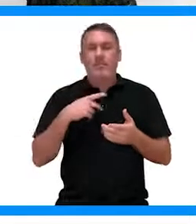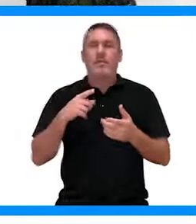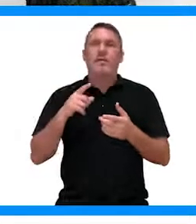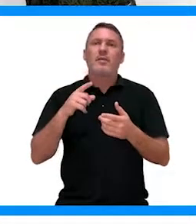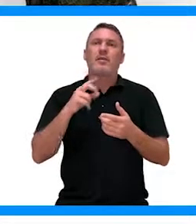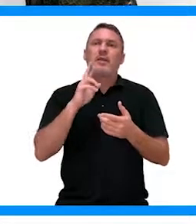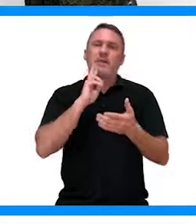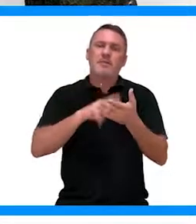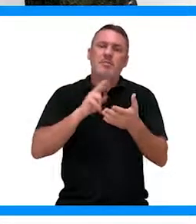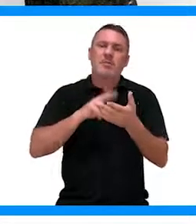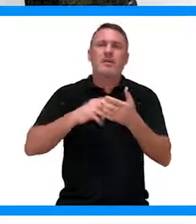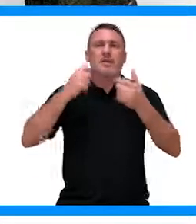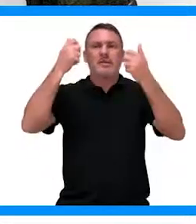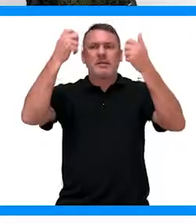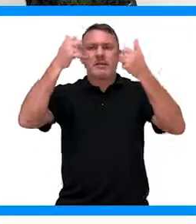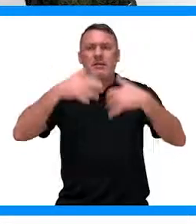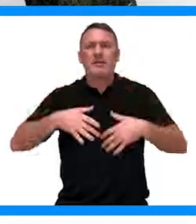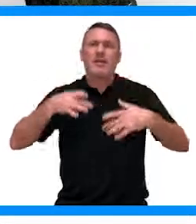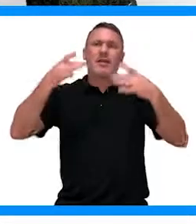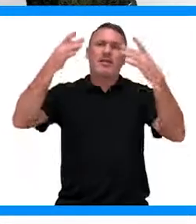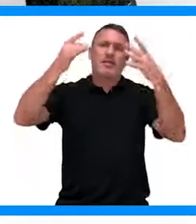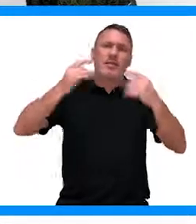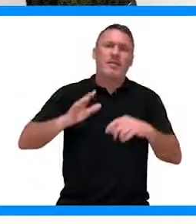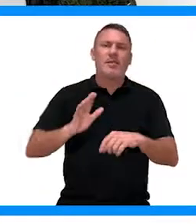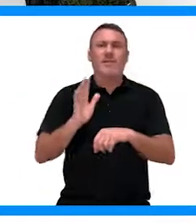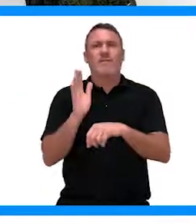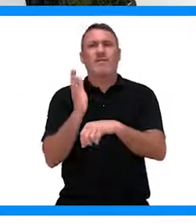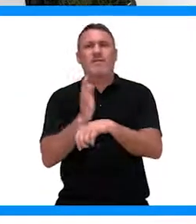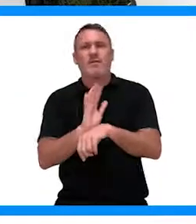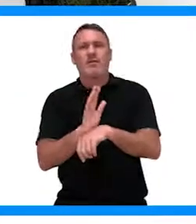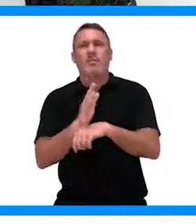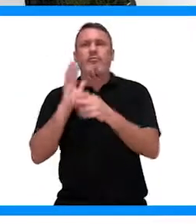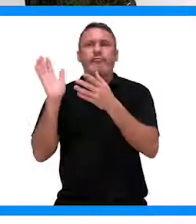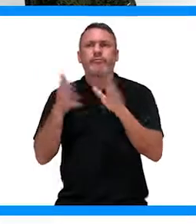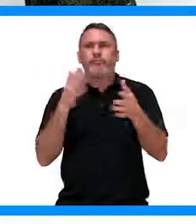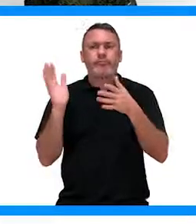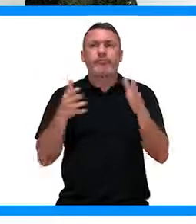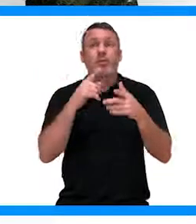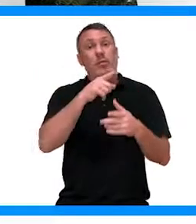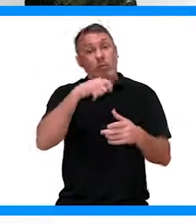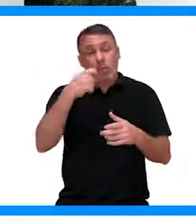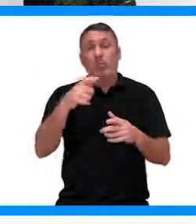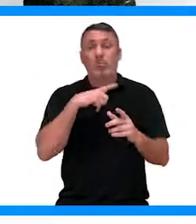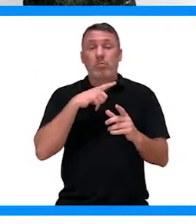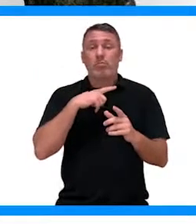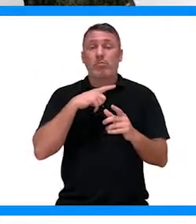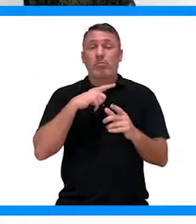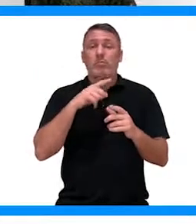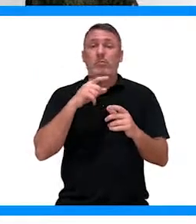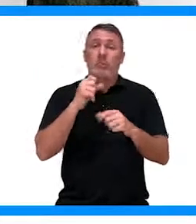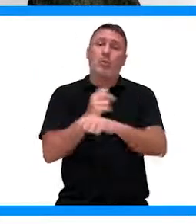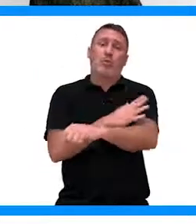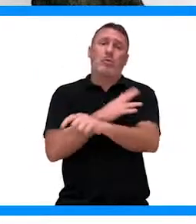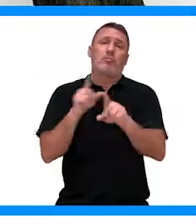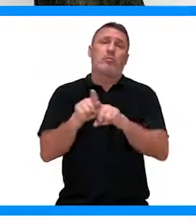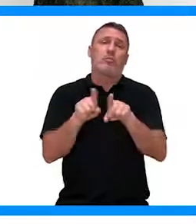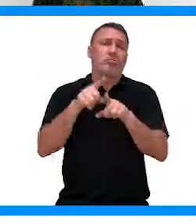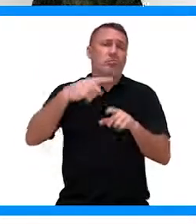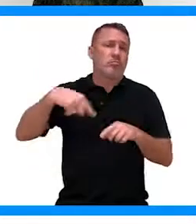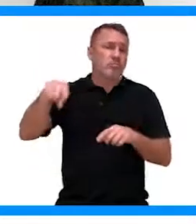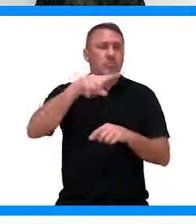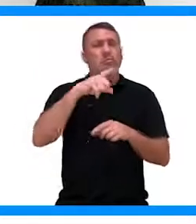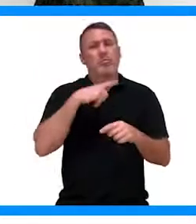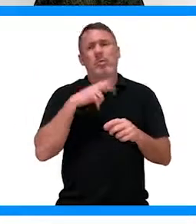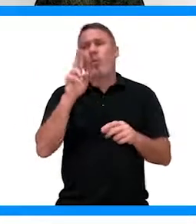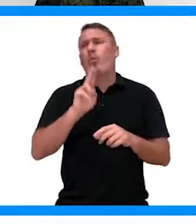como relatos, documentários, como filmes, né? Eles também não deixam de ser gêneros textuais que têm a função de emocionar,